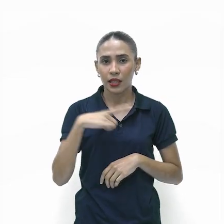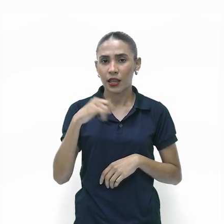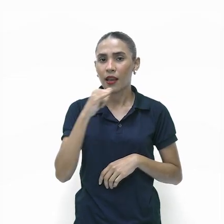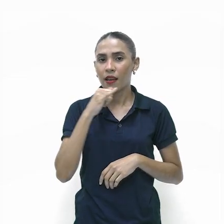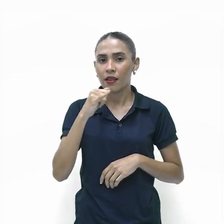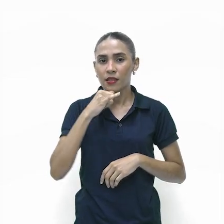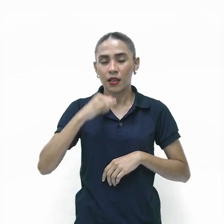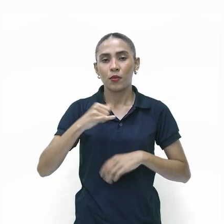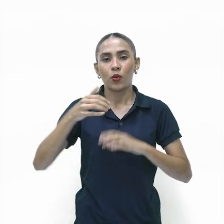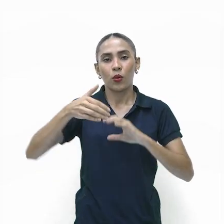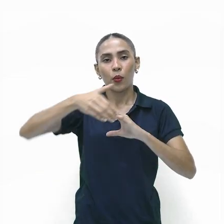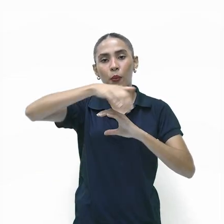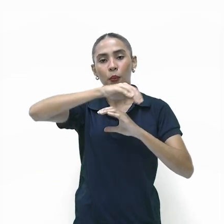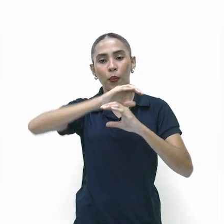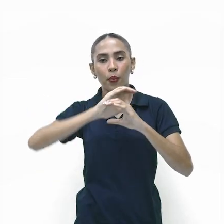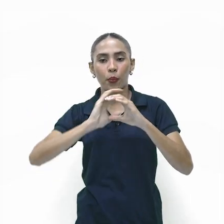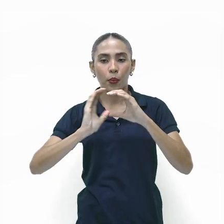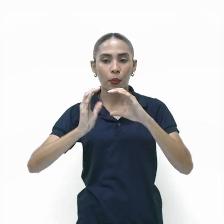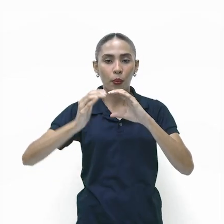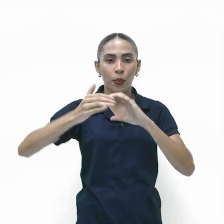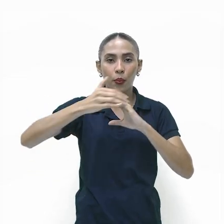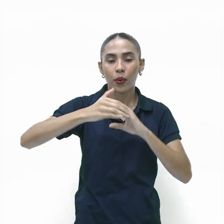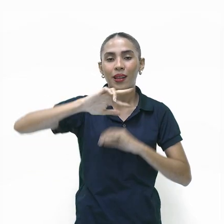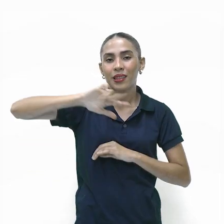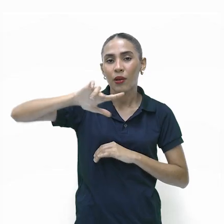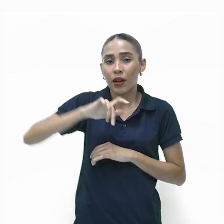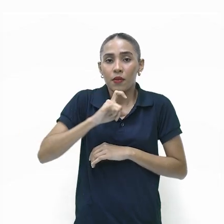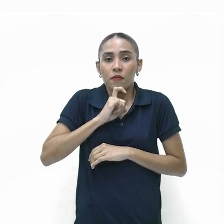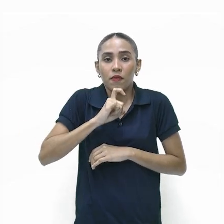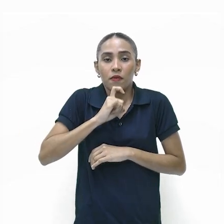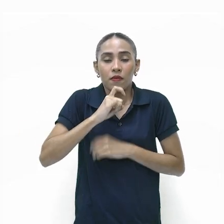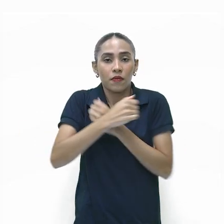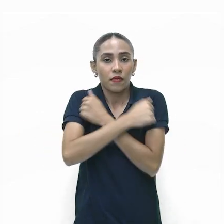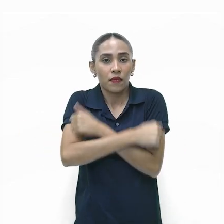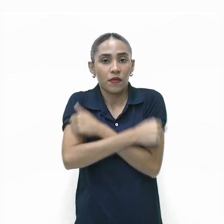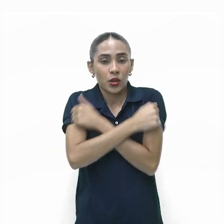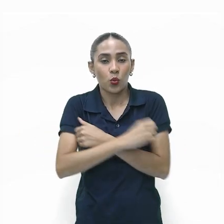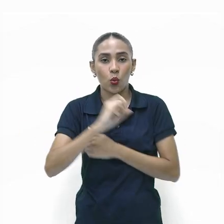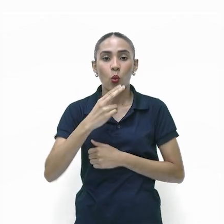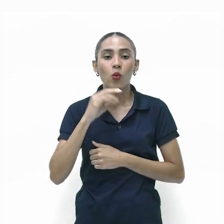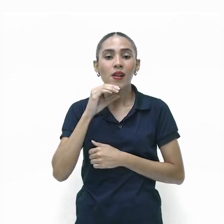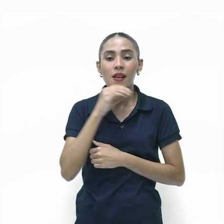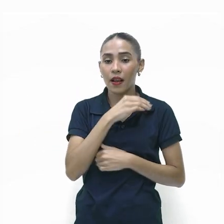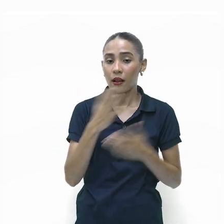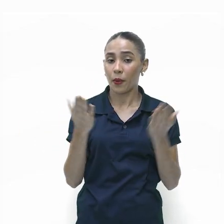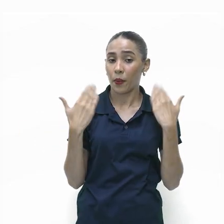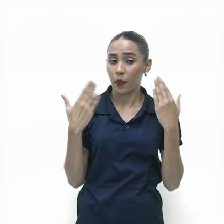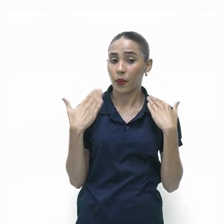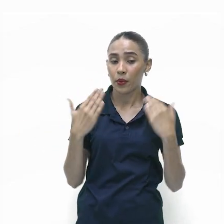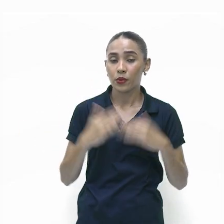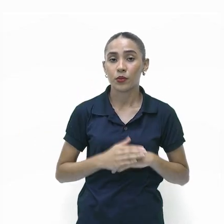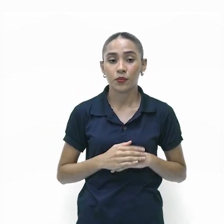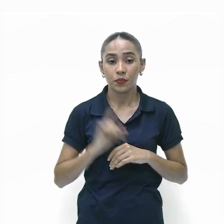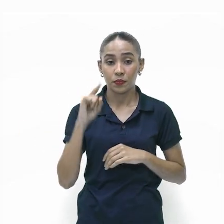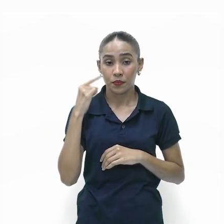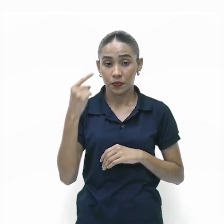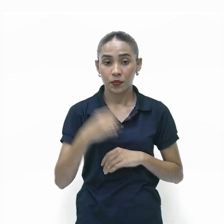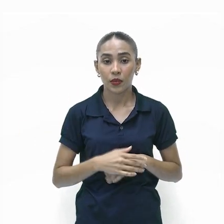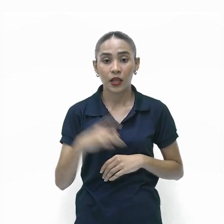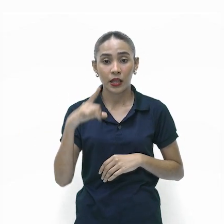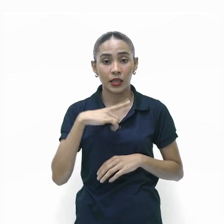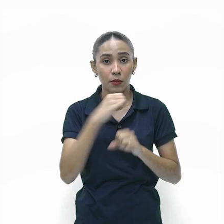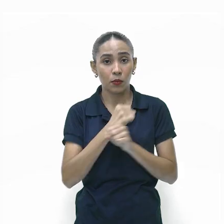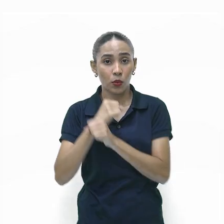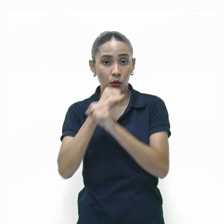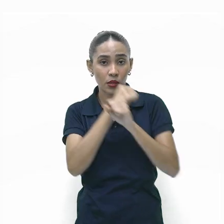possibilidade? Tem cobertor atmosférico, né? Não é frio demais ou nem quente demais. Qual é o